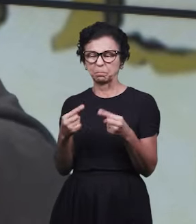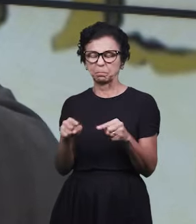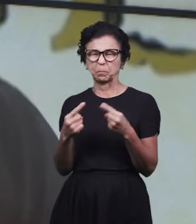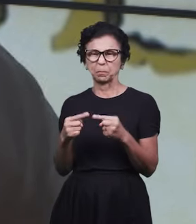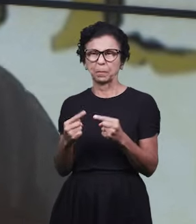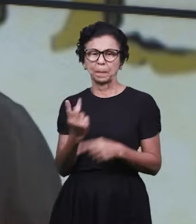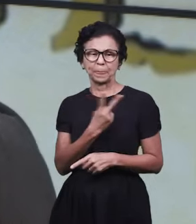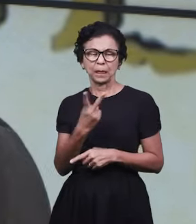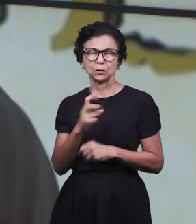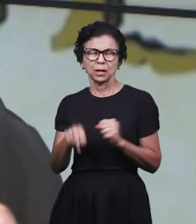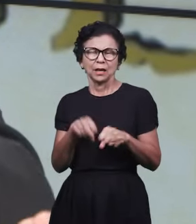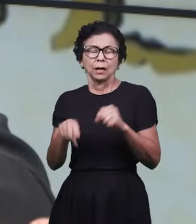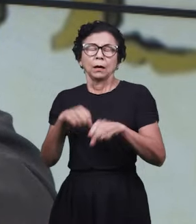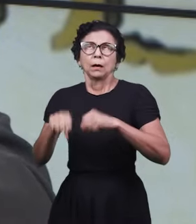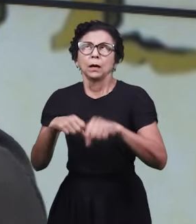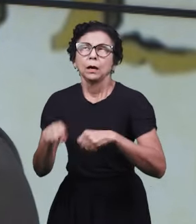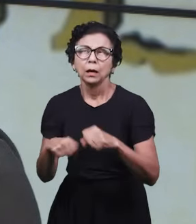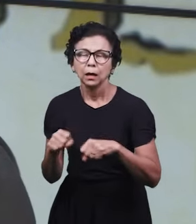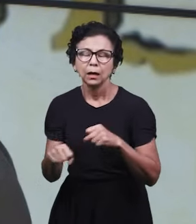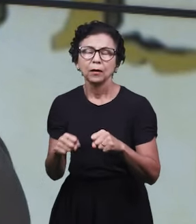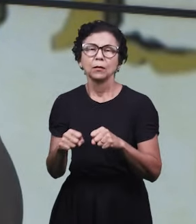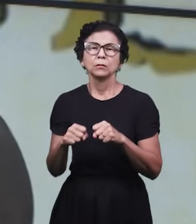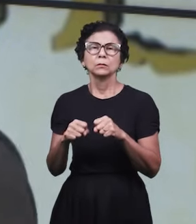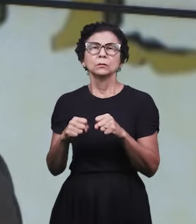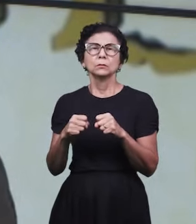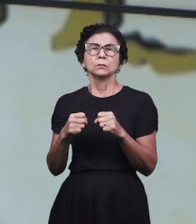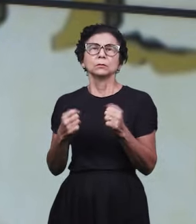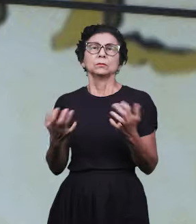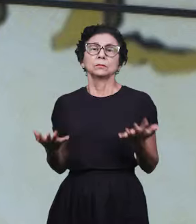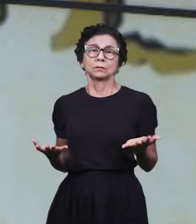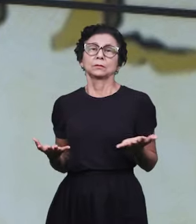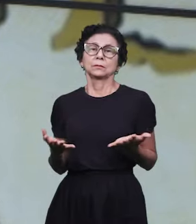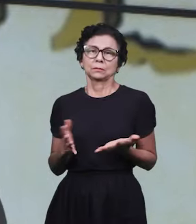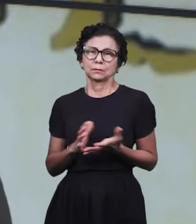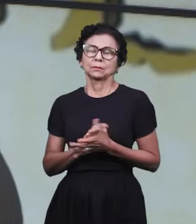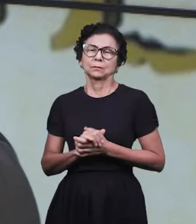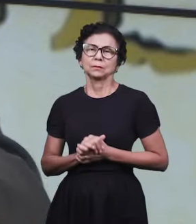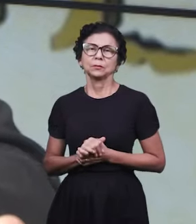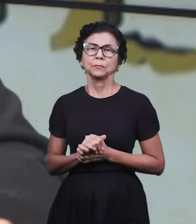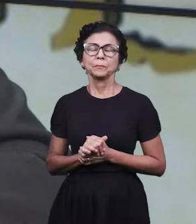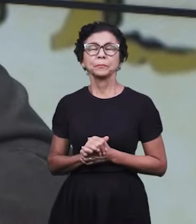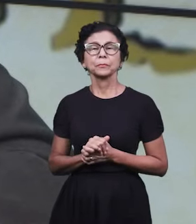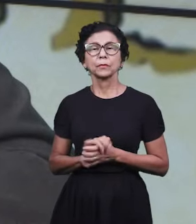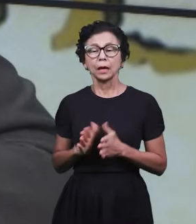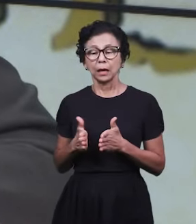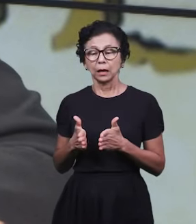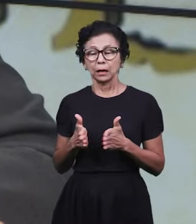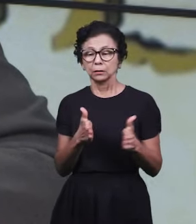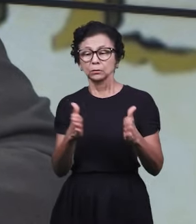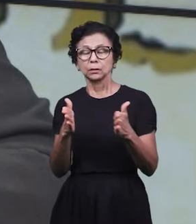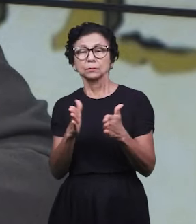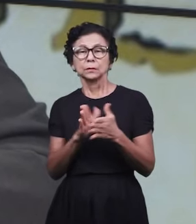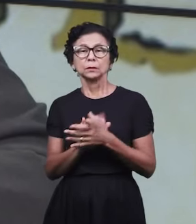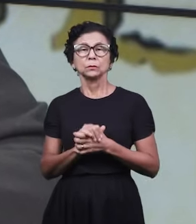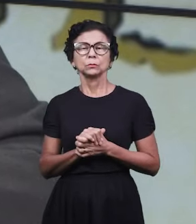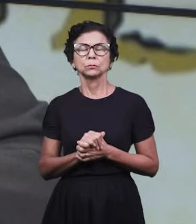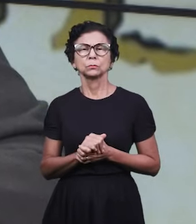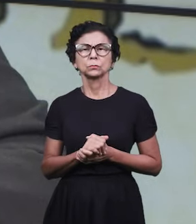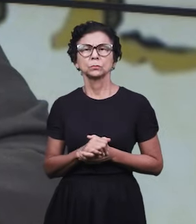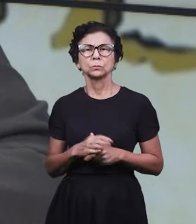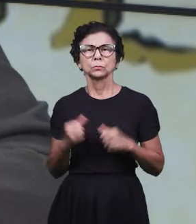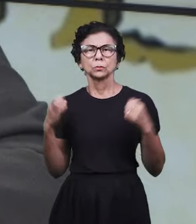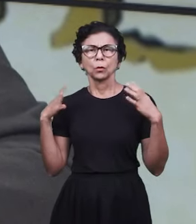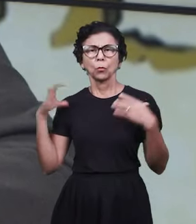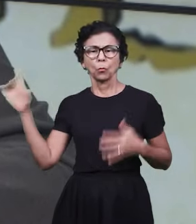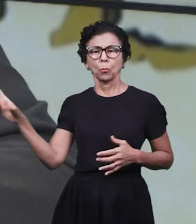nós corríamos desesperados, como é que vamos fazer? E no caminho, um ser, nós hoje sabemos que era um anjo do Senhor, nos entregou uma arma. E